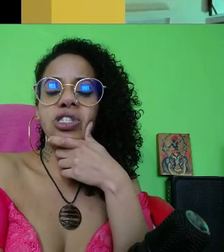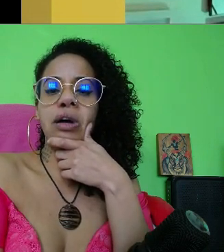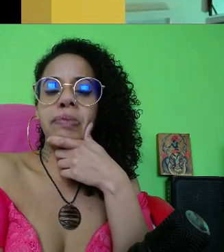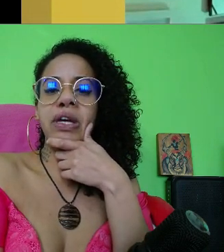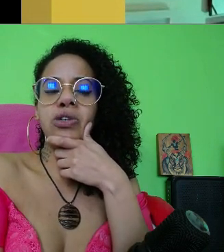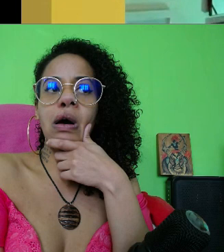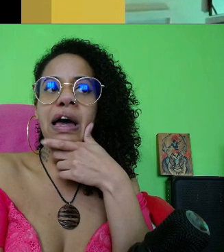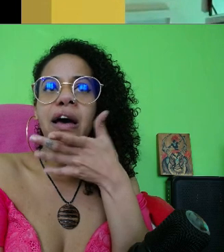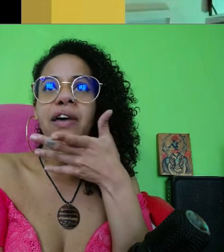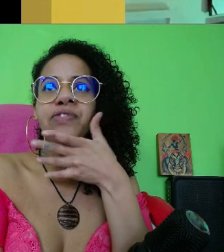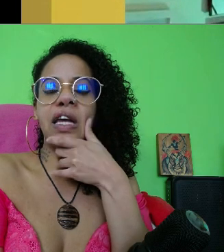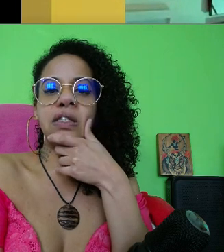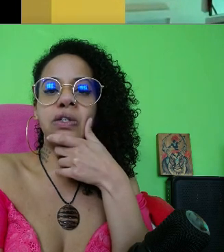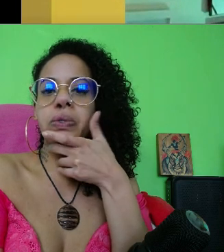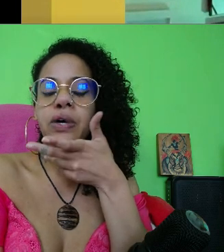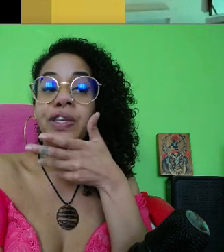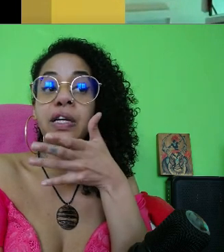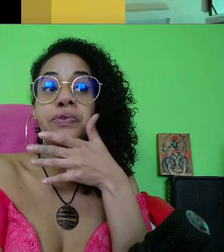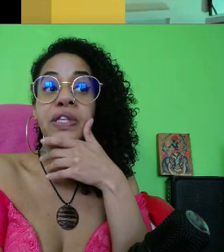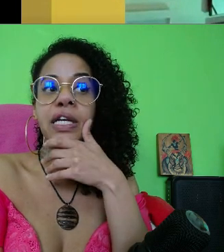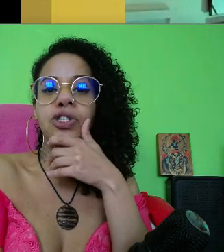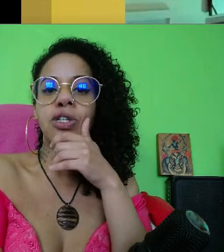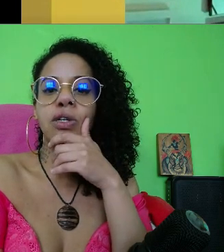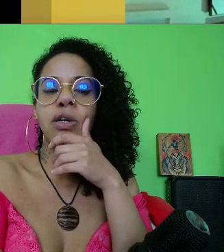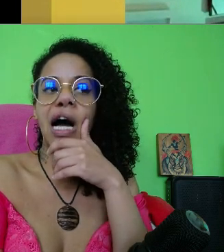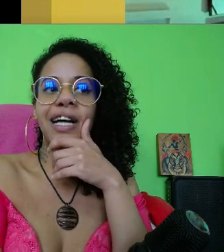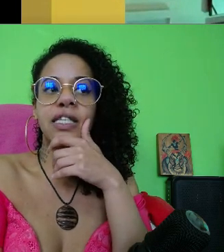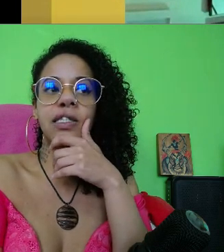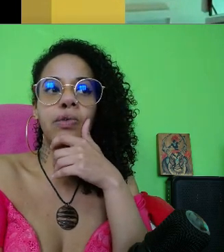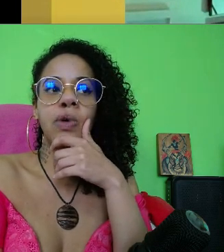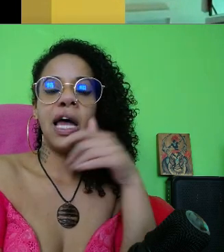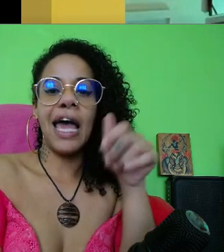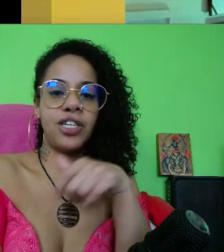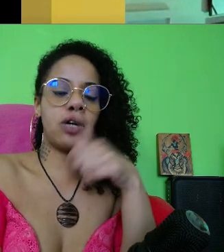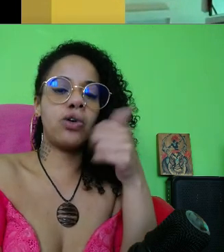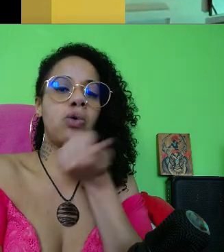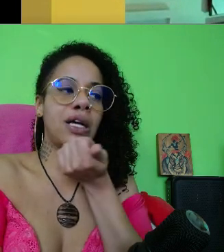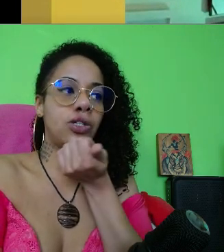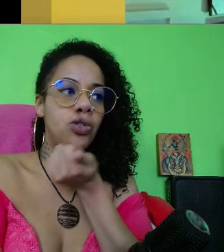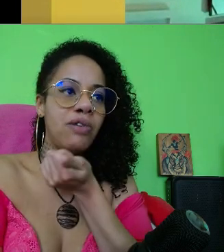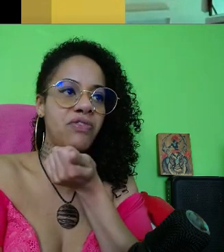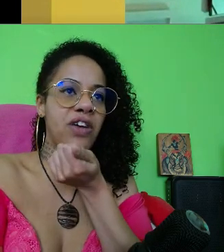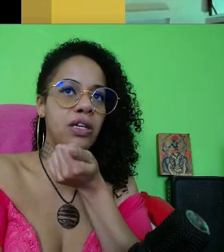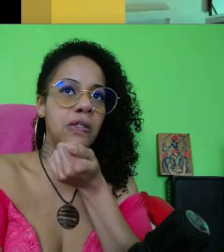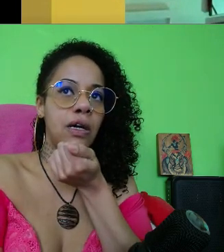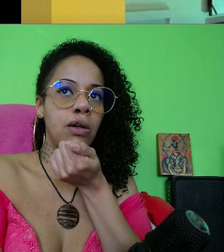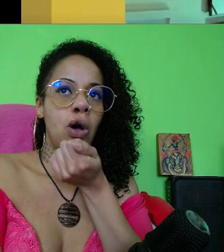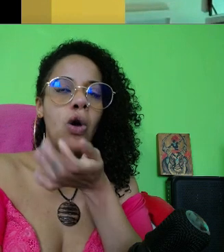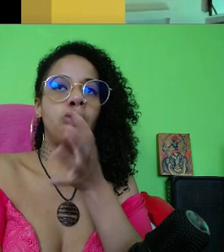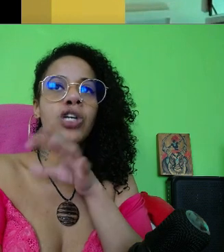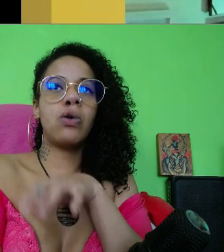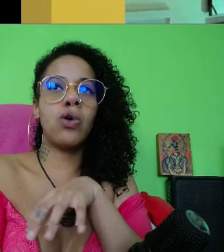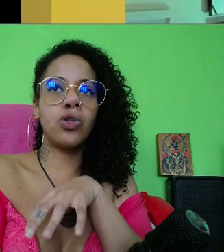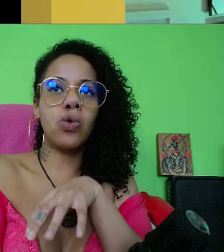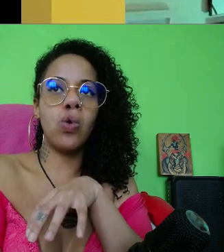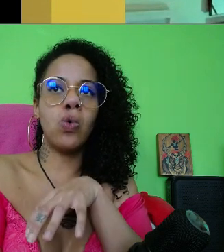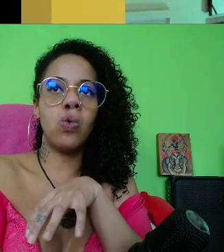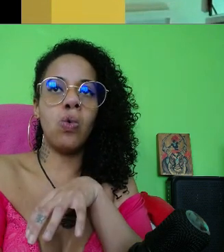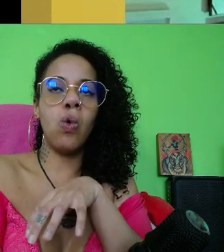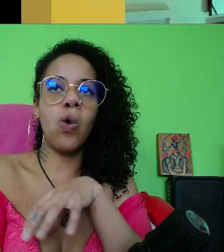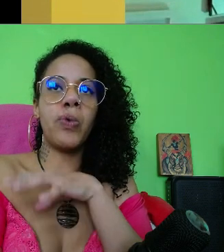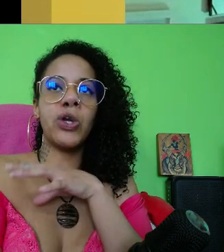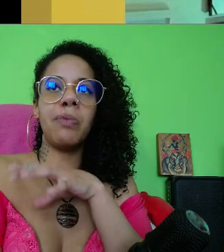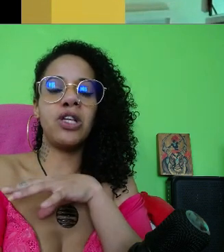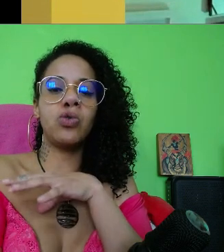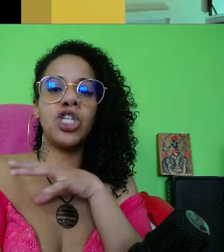estatisticamente Qual é a referência eu ainda não entendi a questão é de acordo com a sua vivência ou de acordo com